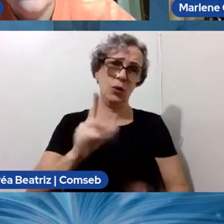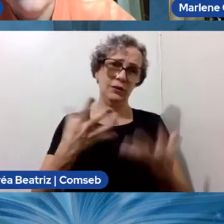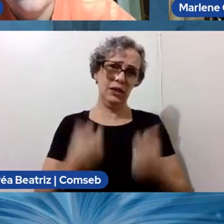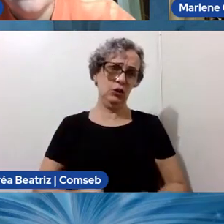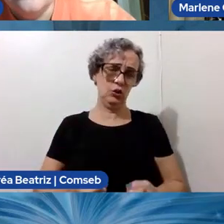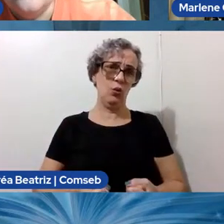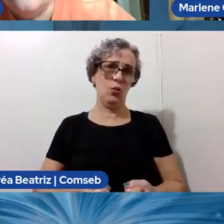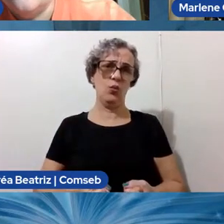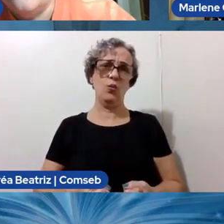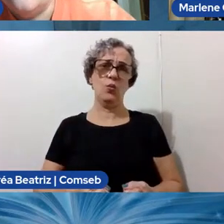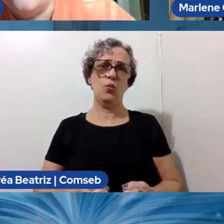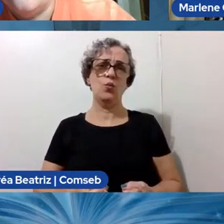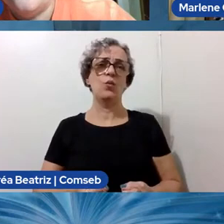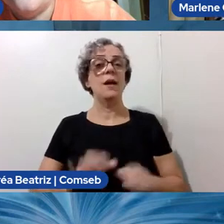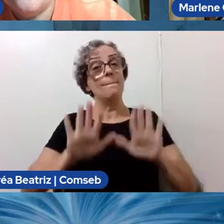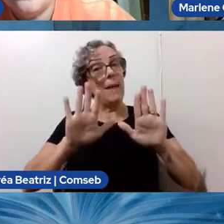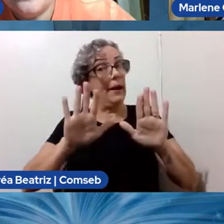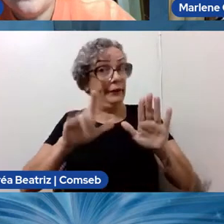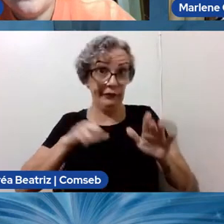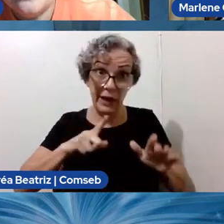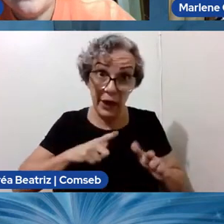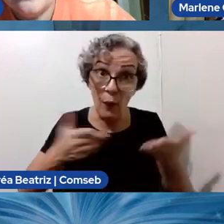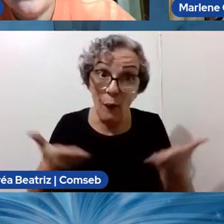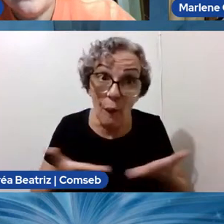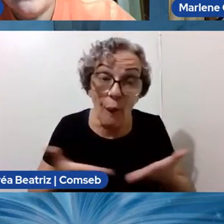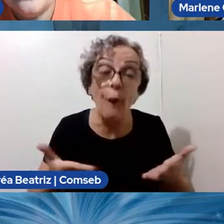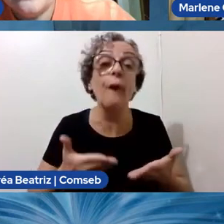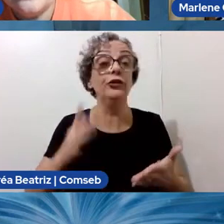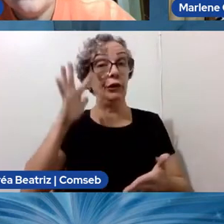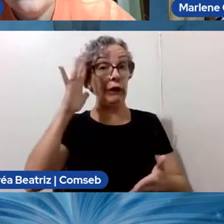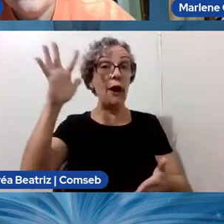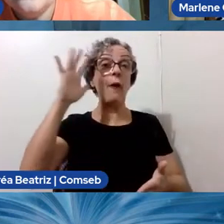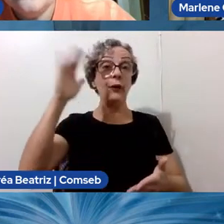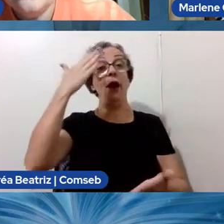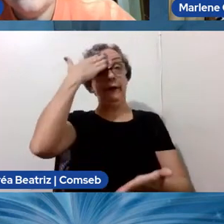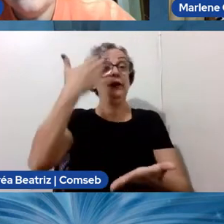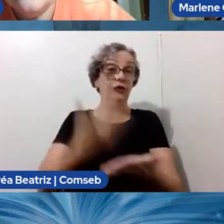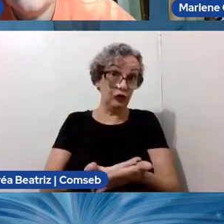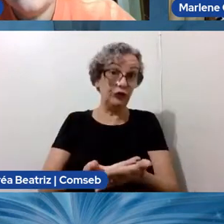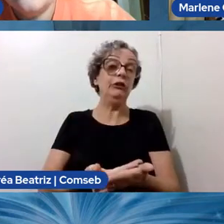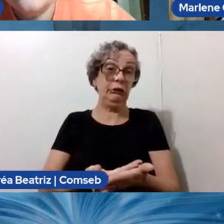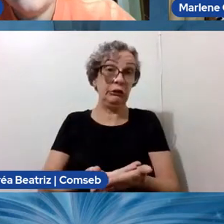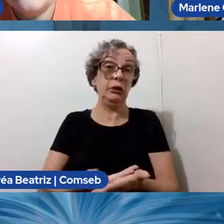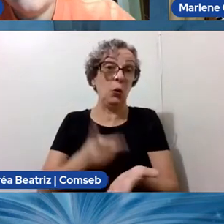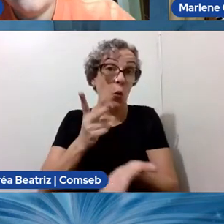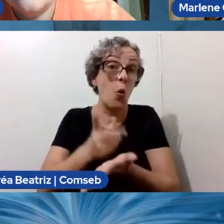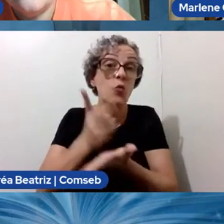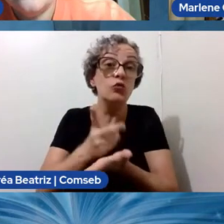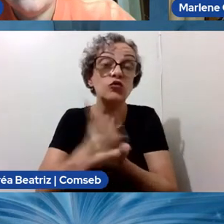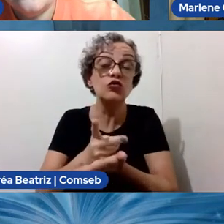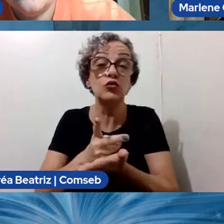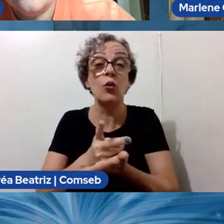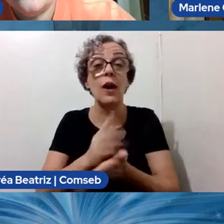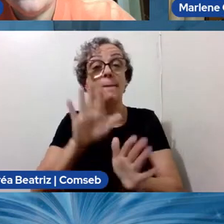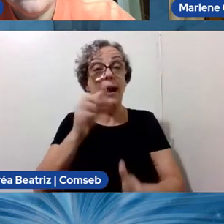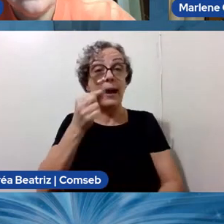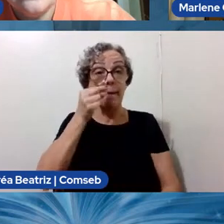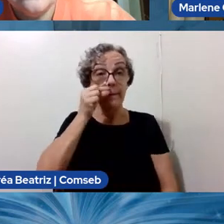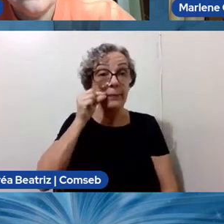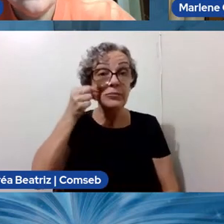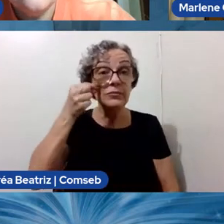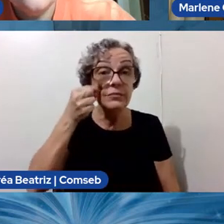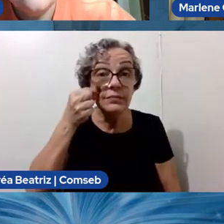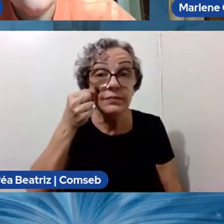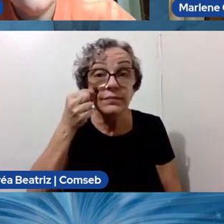alguns ainda persistam com essa teoria. Mas a gente vê, se basear, confiar no que André Luiz diz,